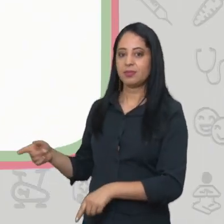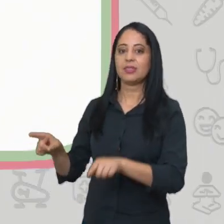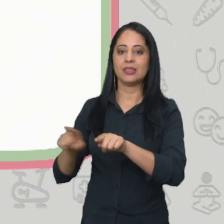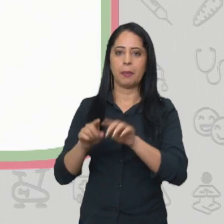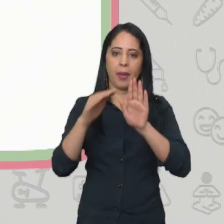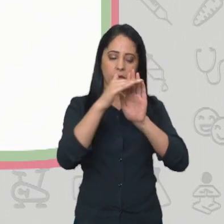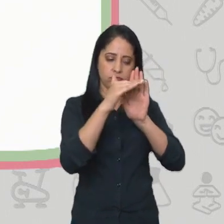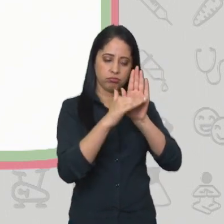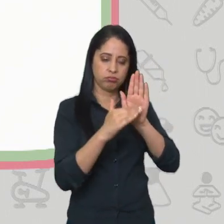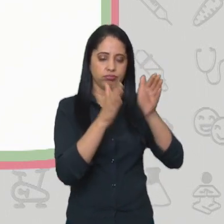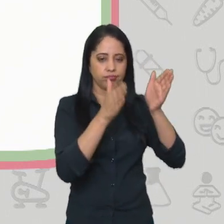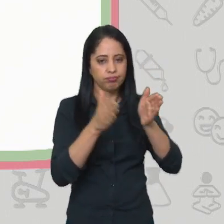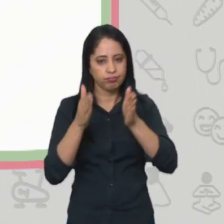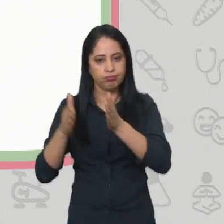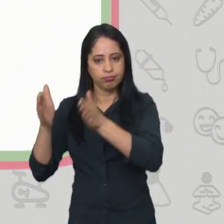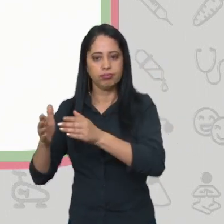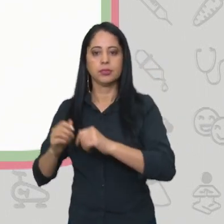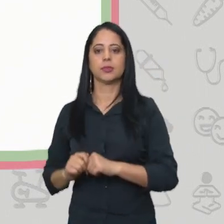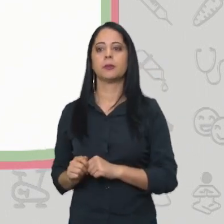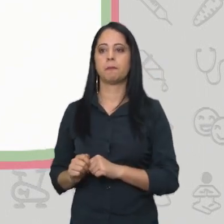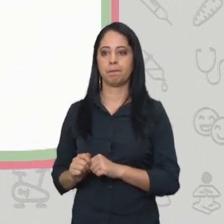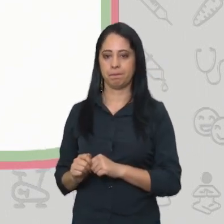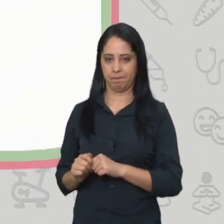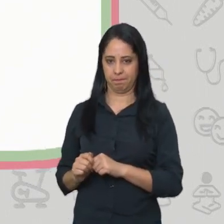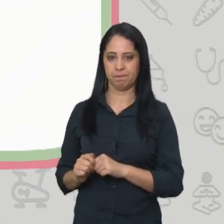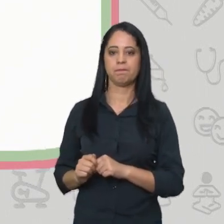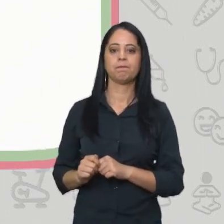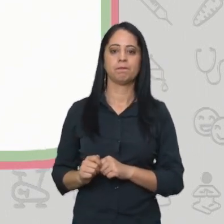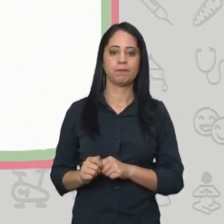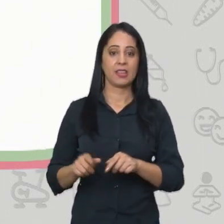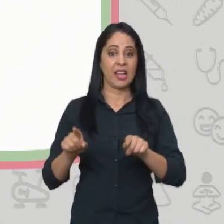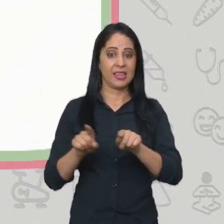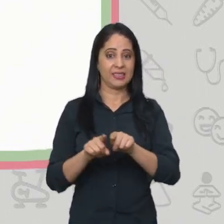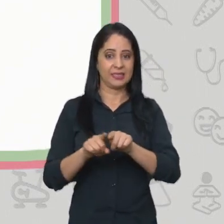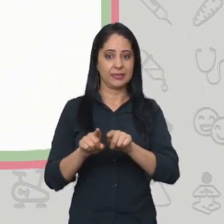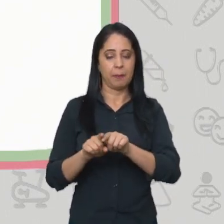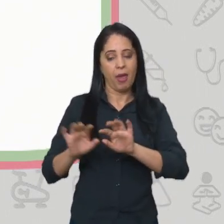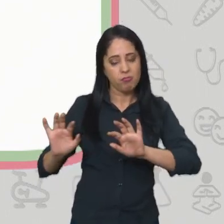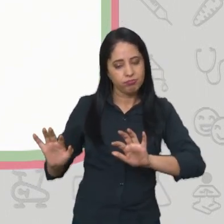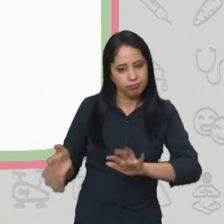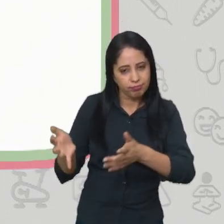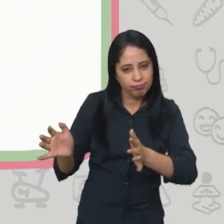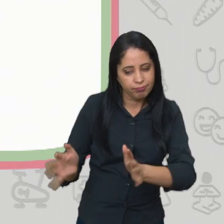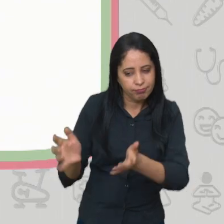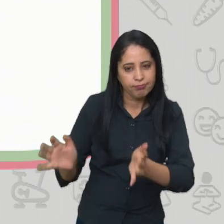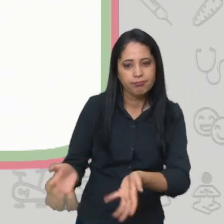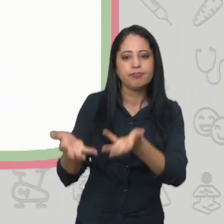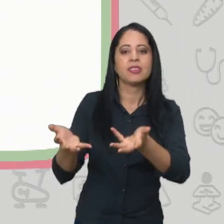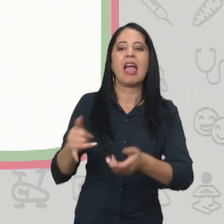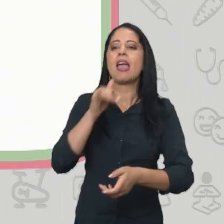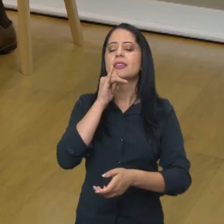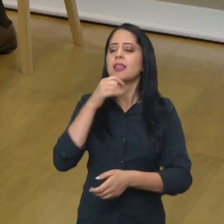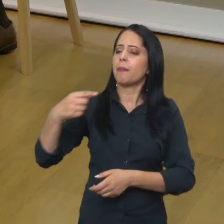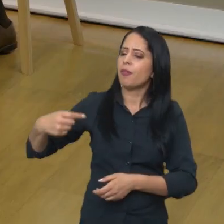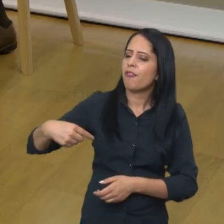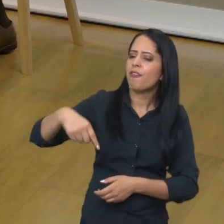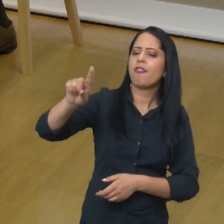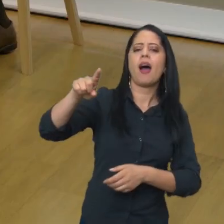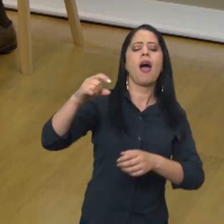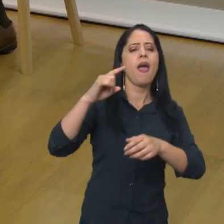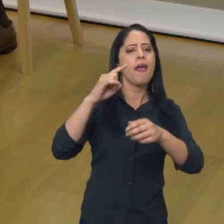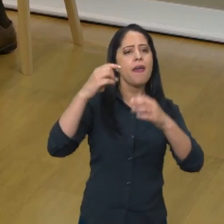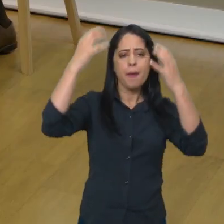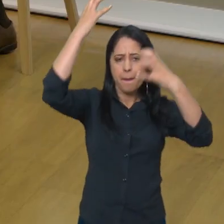vamos para o próximo. Encorajar a autonomia nas tarefas rotineiras. A gente estava falando aqui, vai tomar banho, né? Se